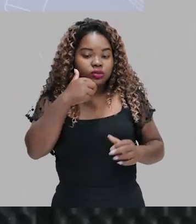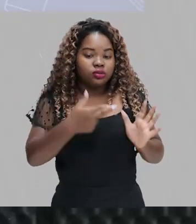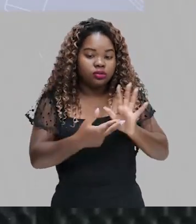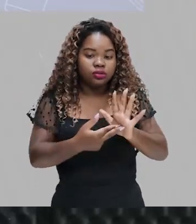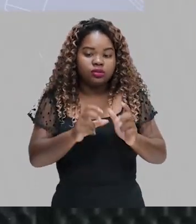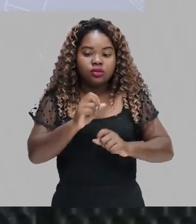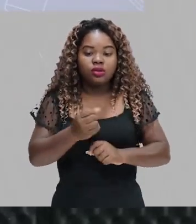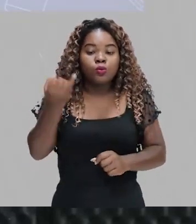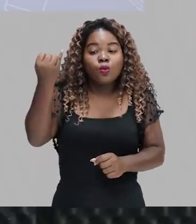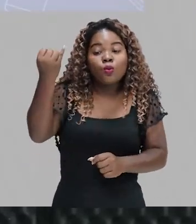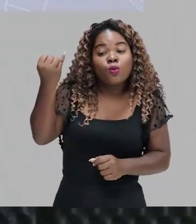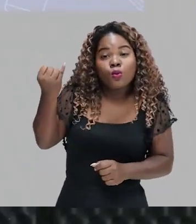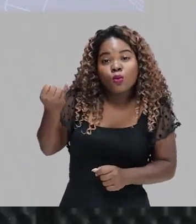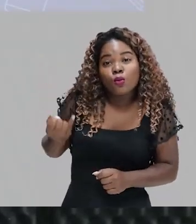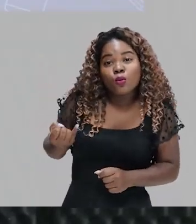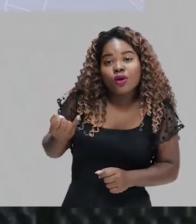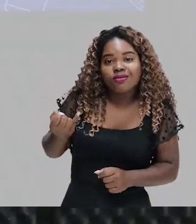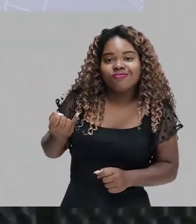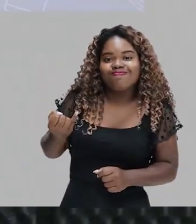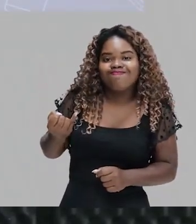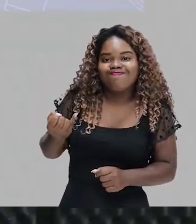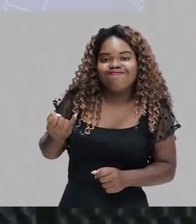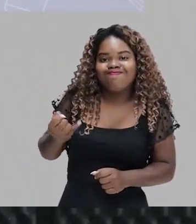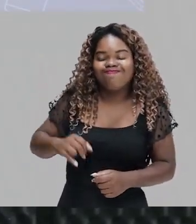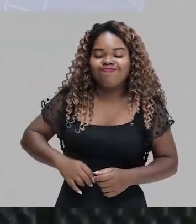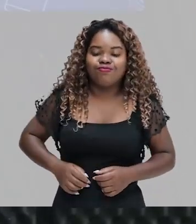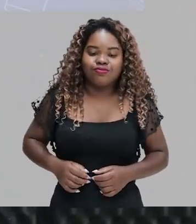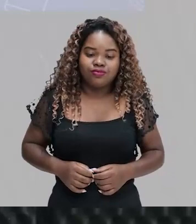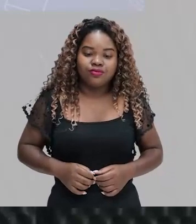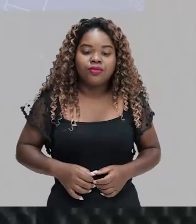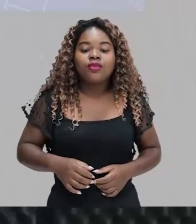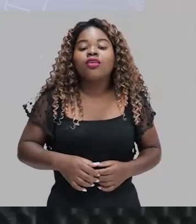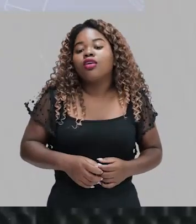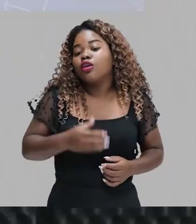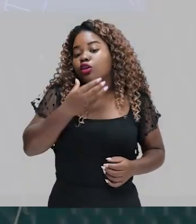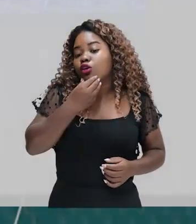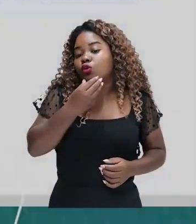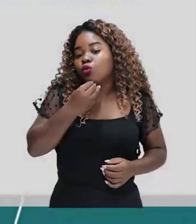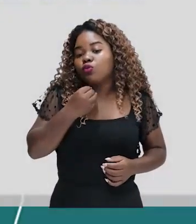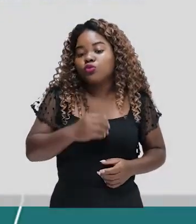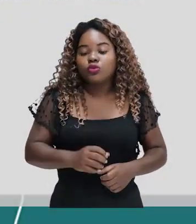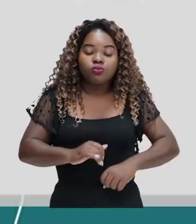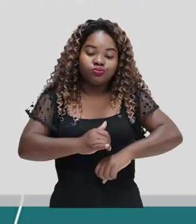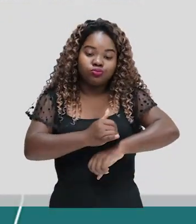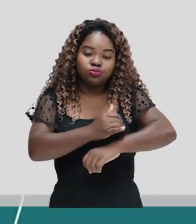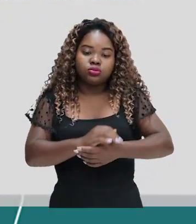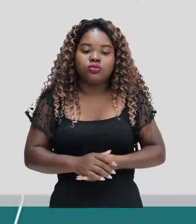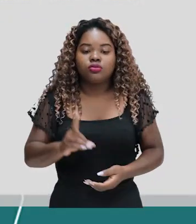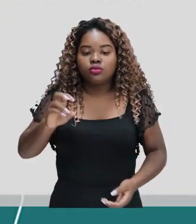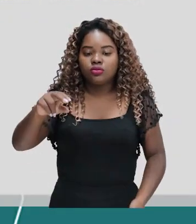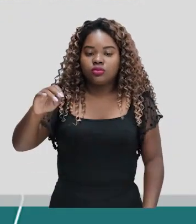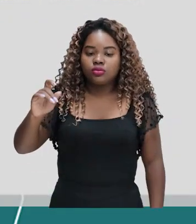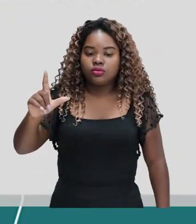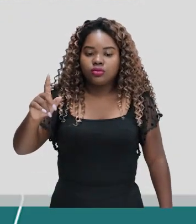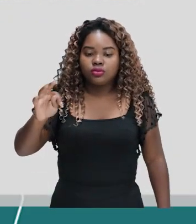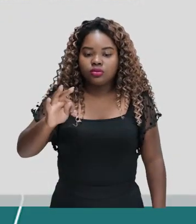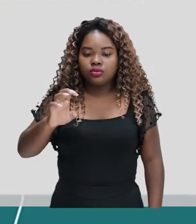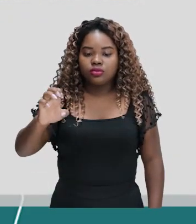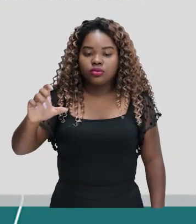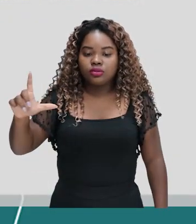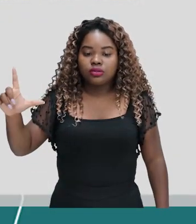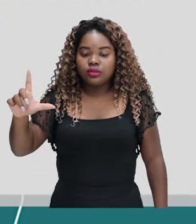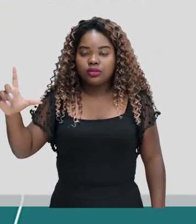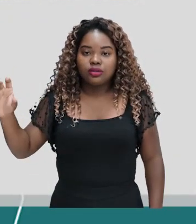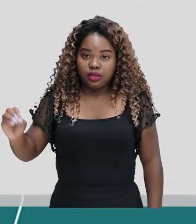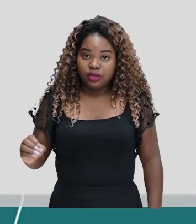mulheres mais magras do que o padrão de beleza da época, onde as mulheres e os homens eram mais fofinhos. Donatello, se alguém fizer piada sobre as tartarugas